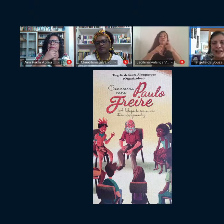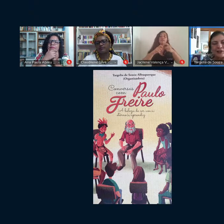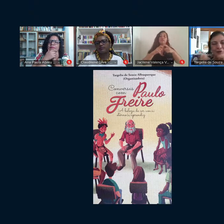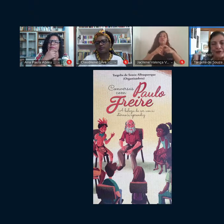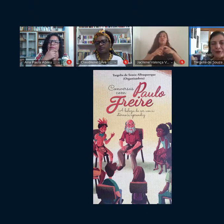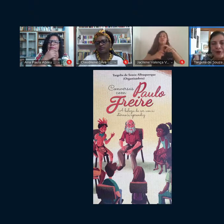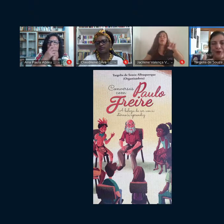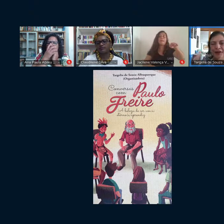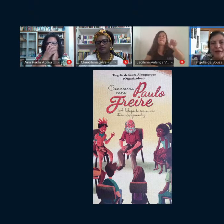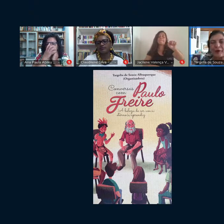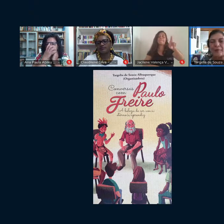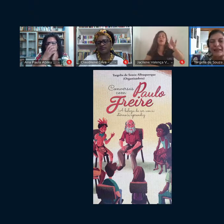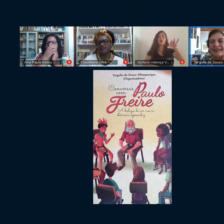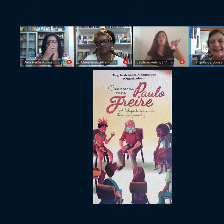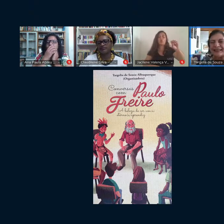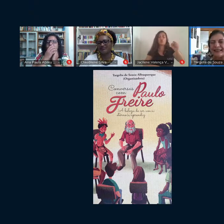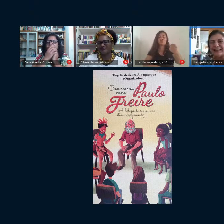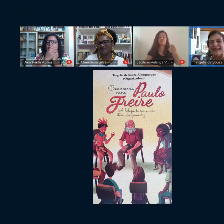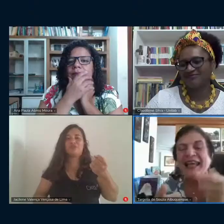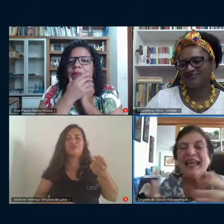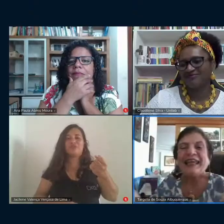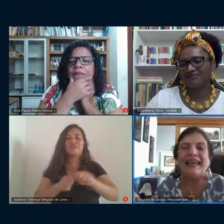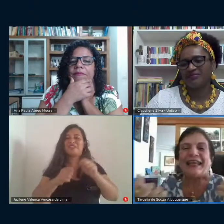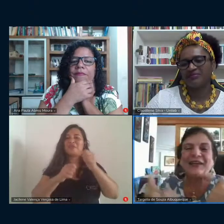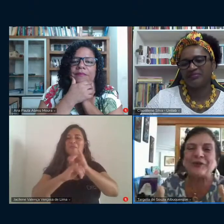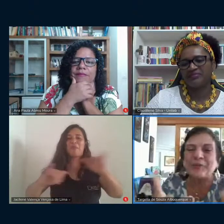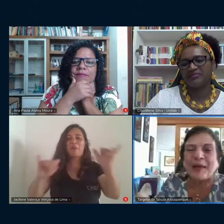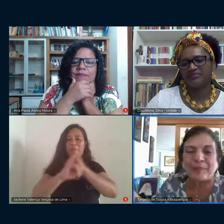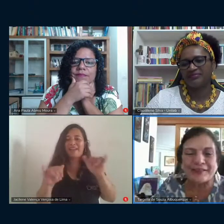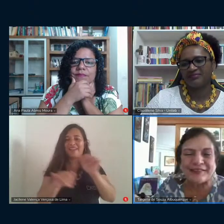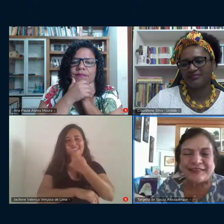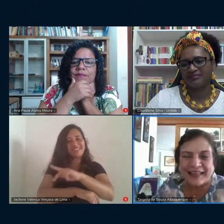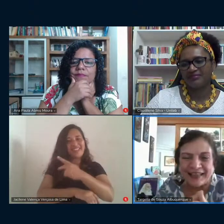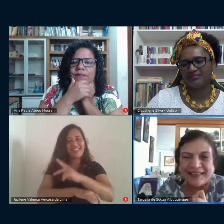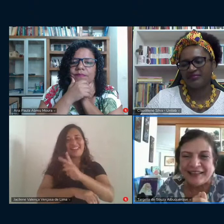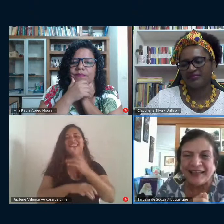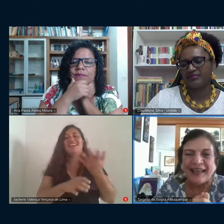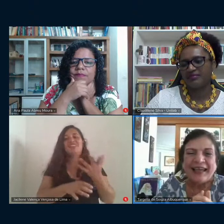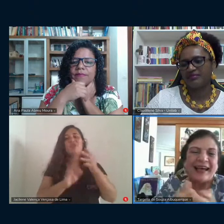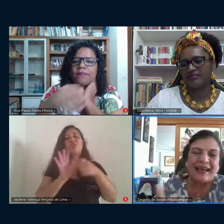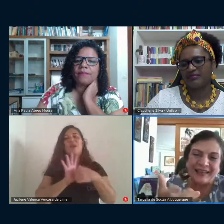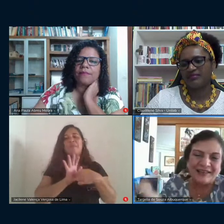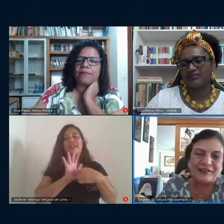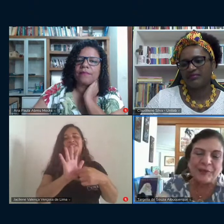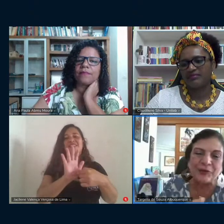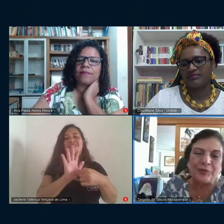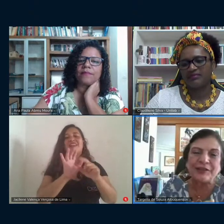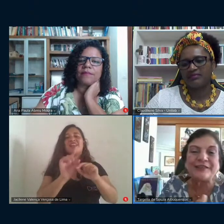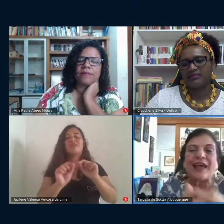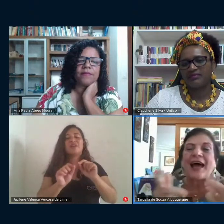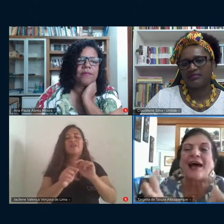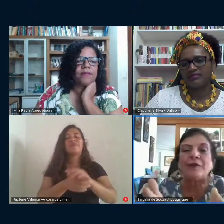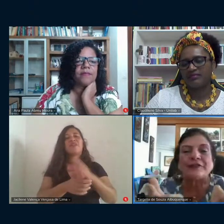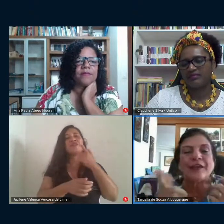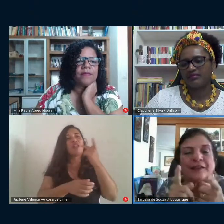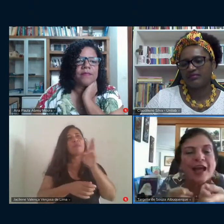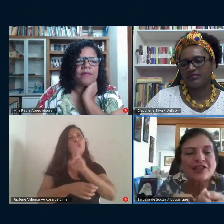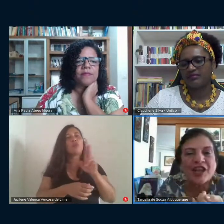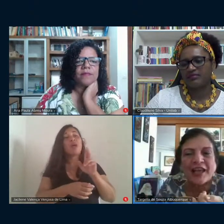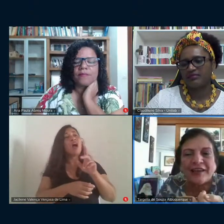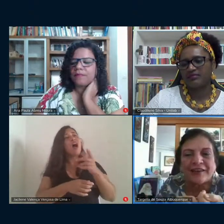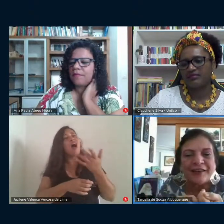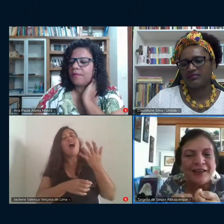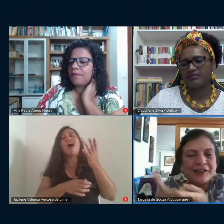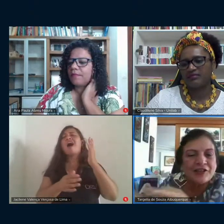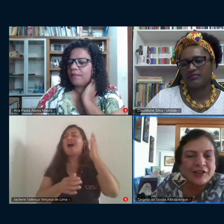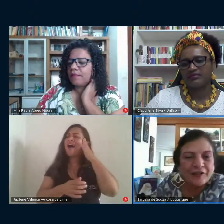Marcos Credo, eu fazendo propaganda dele, e aí, quando eu me apresentei e disse meu nome, ele disse, ah, você é a